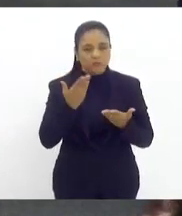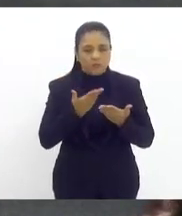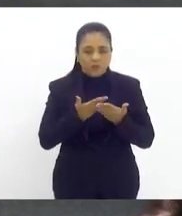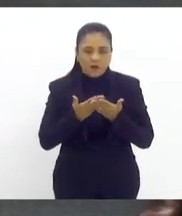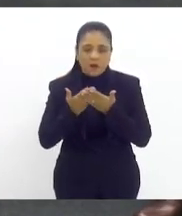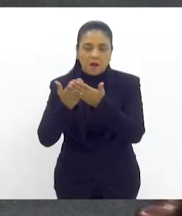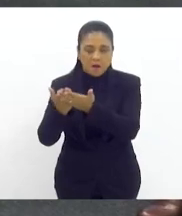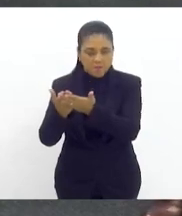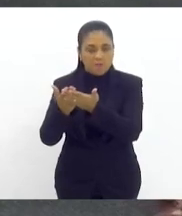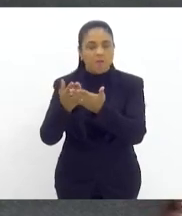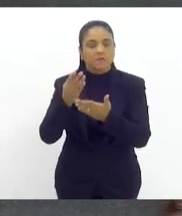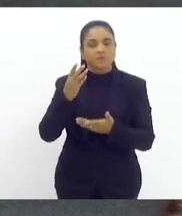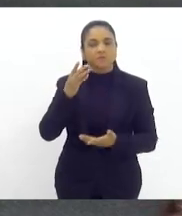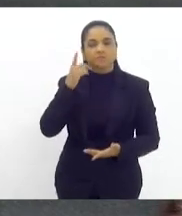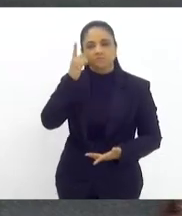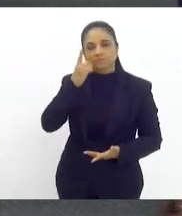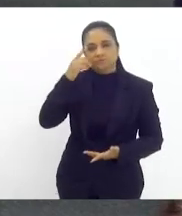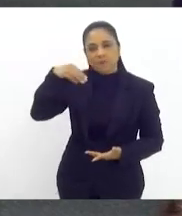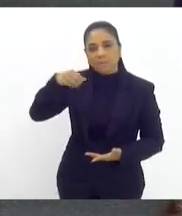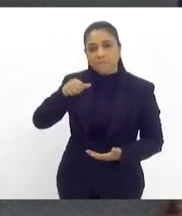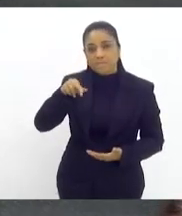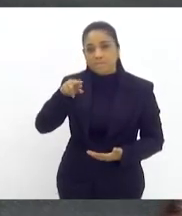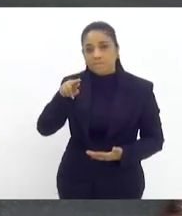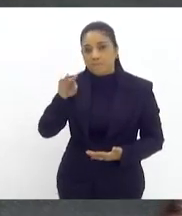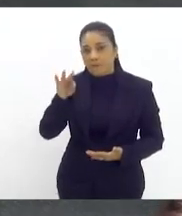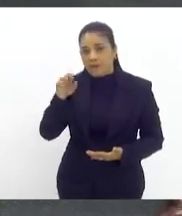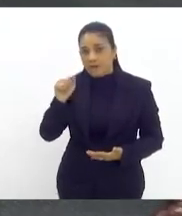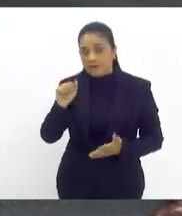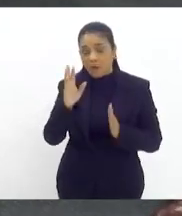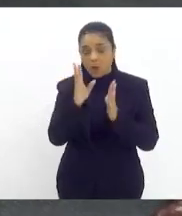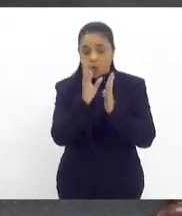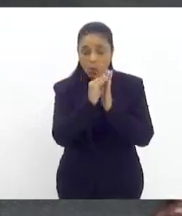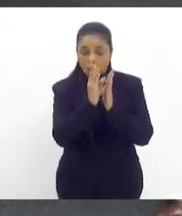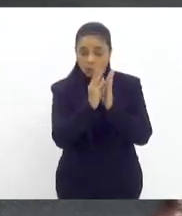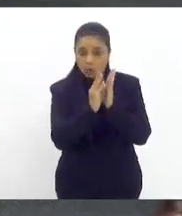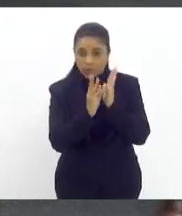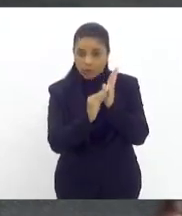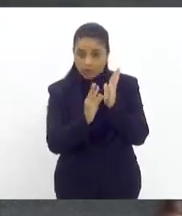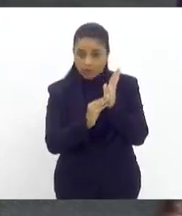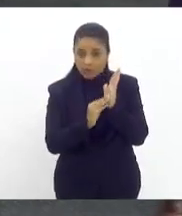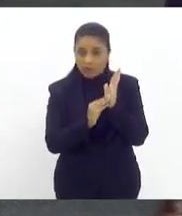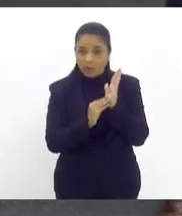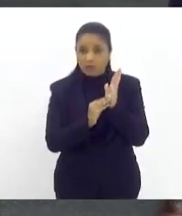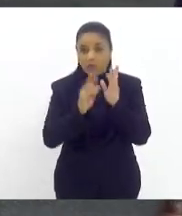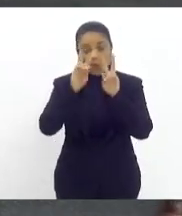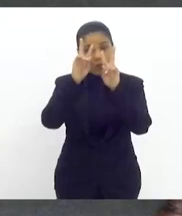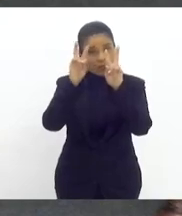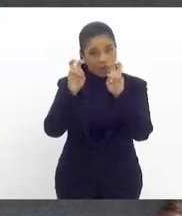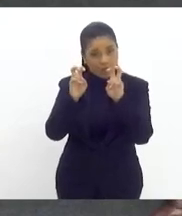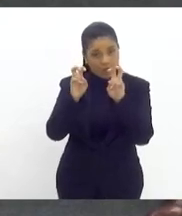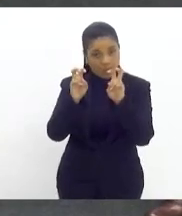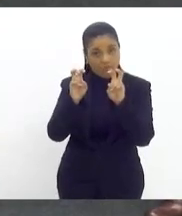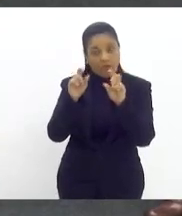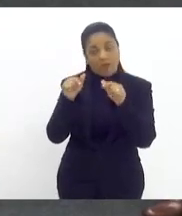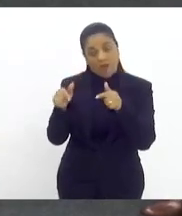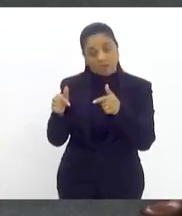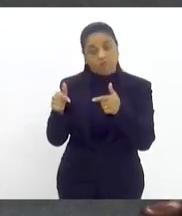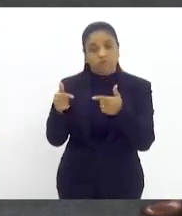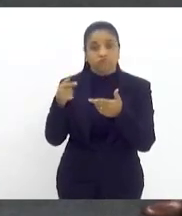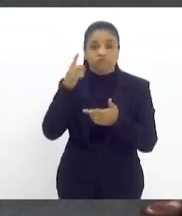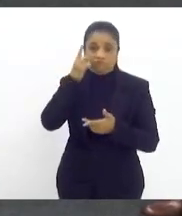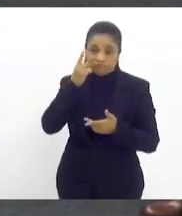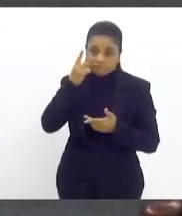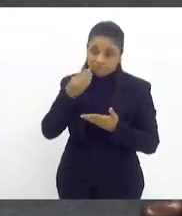da minha colega deputada Marta Rocha porque é uma questão de conteúdo nesse tema e aí é uma posição que ela traz